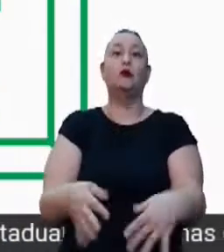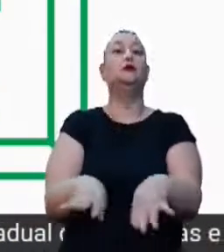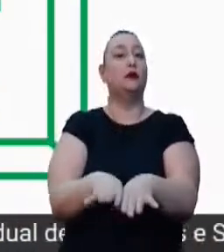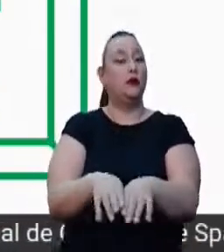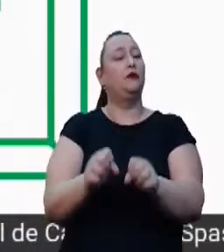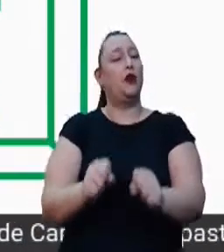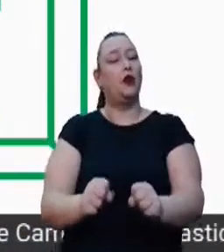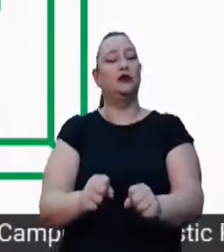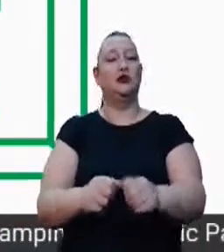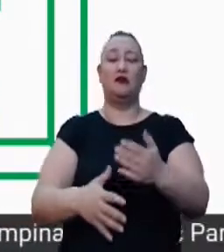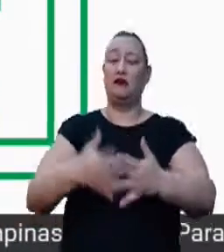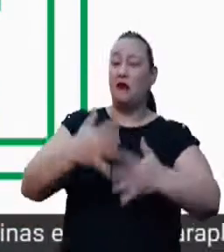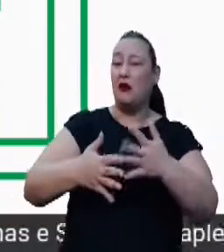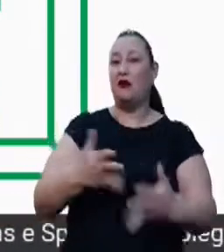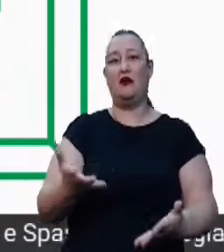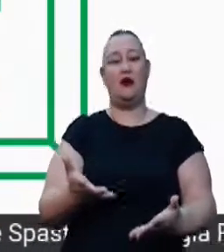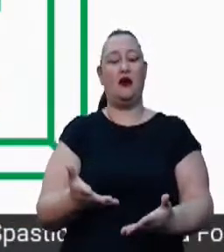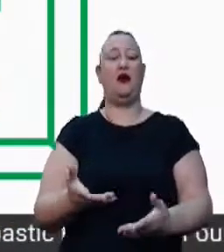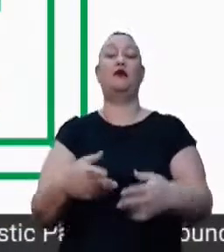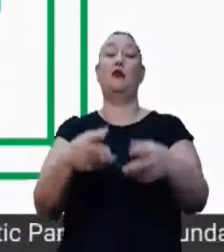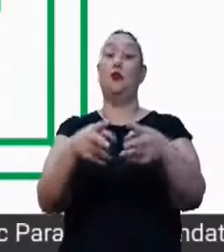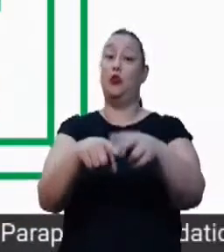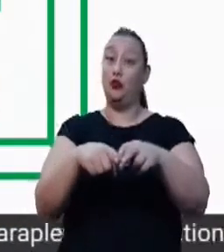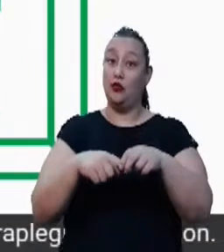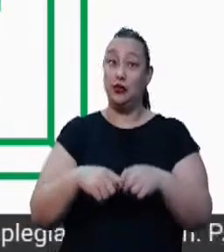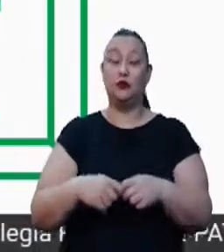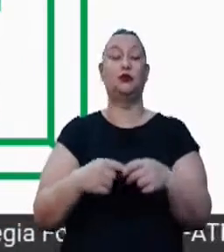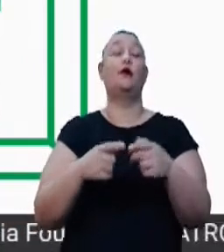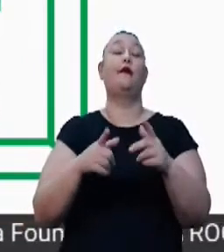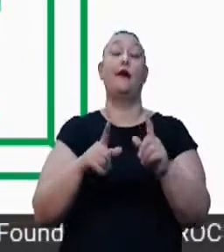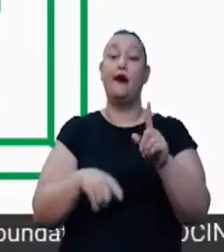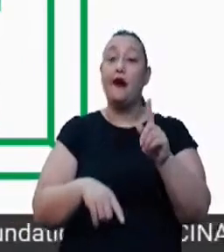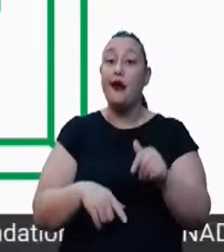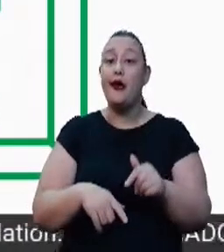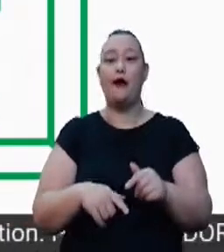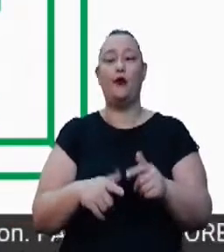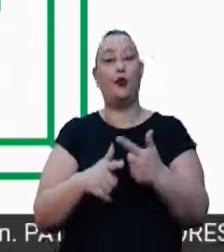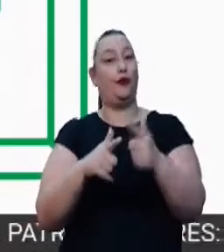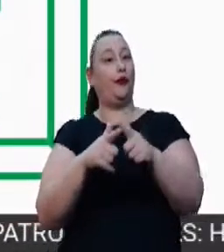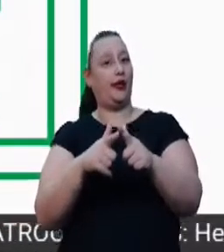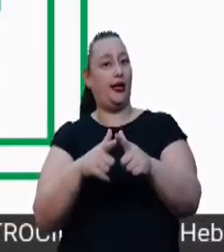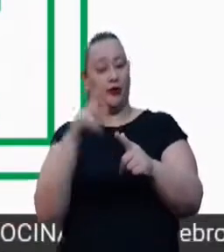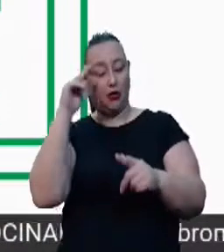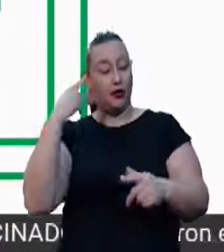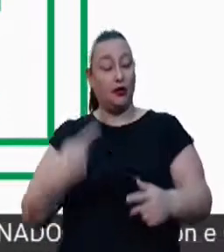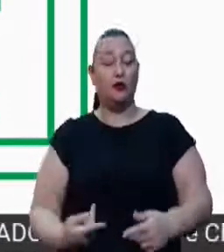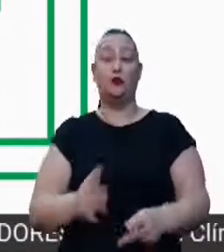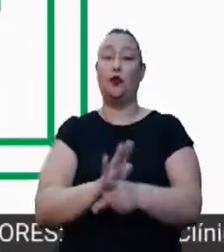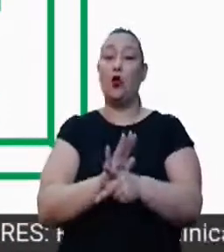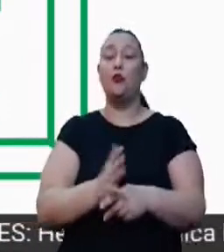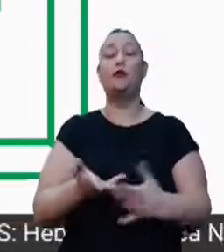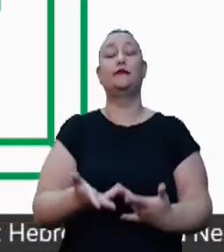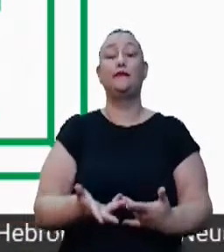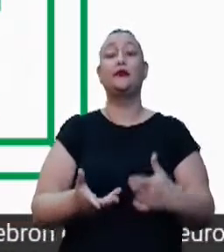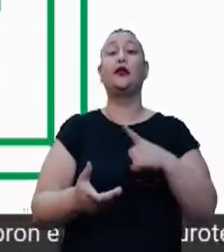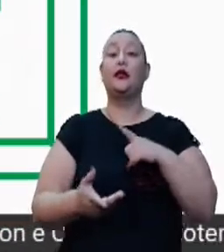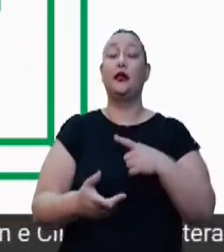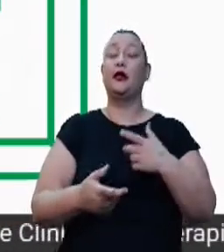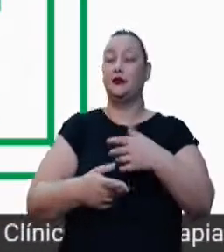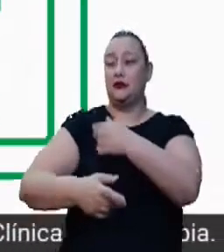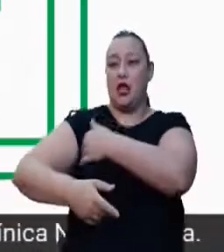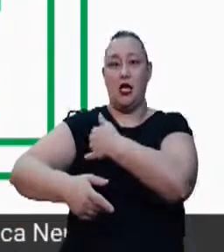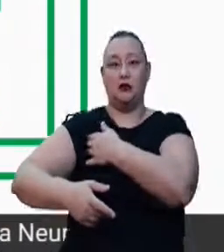ocorrer na palma das mãos, nas axilas. Então, esse é um distúrbio que algumas pessoas apresentam, que essas